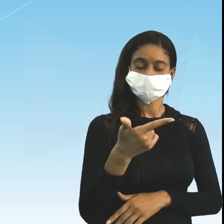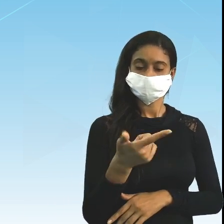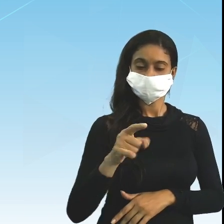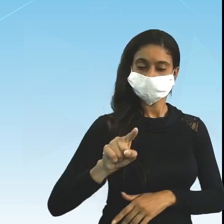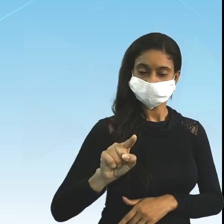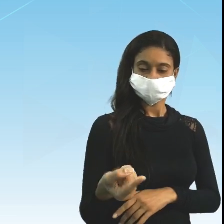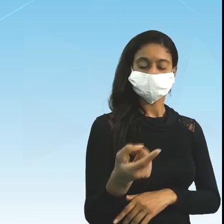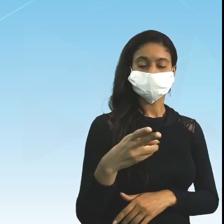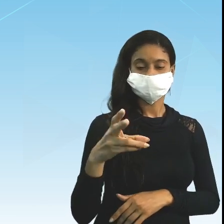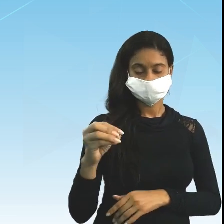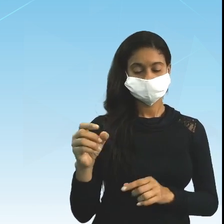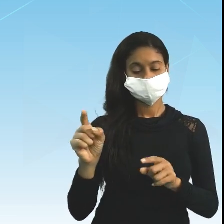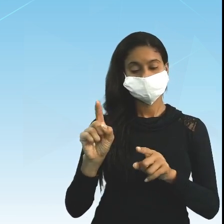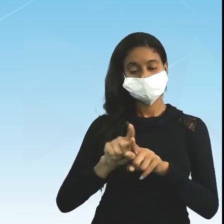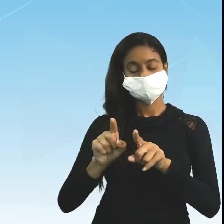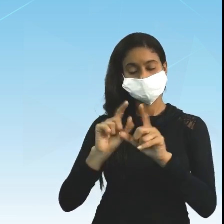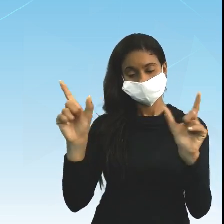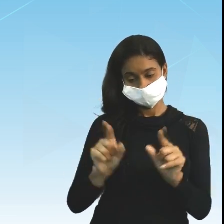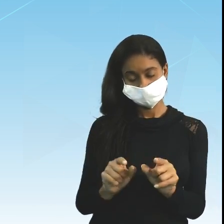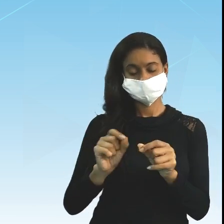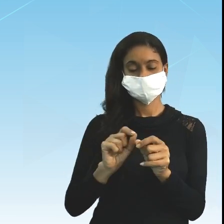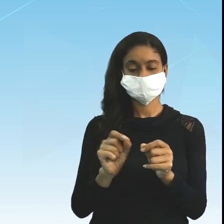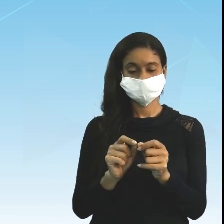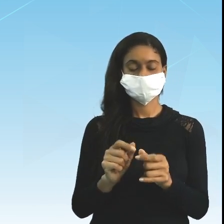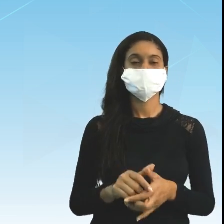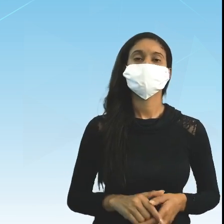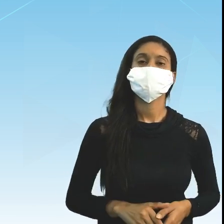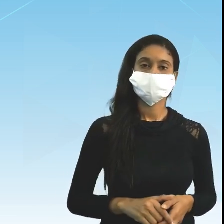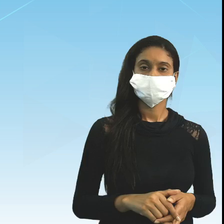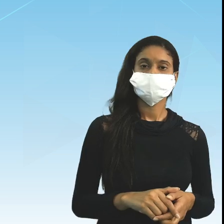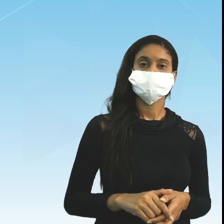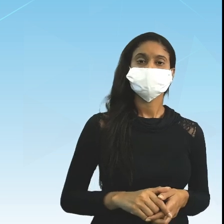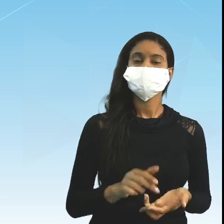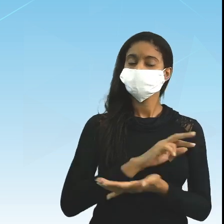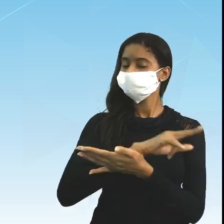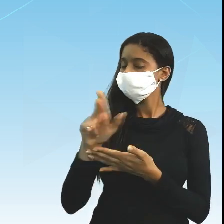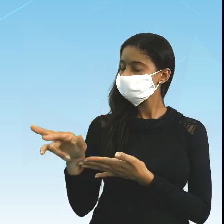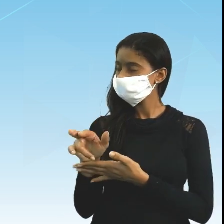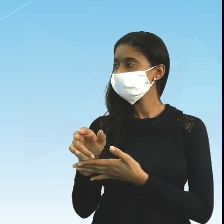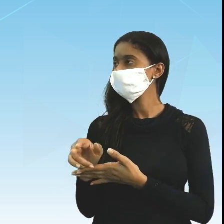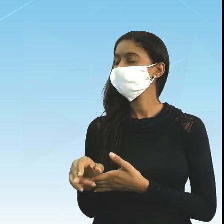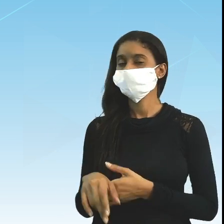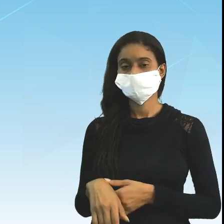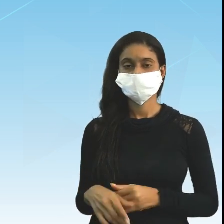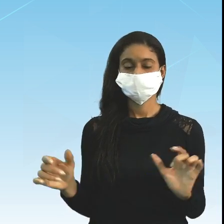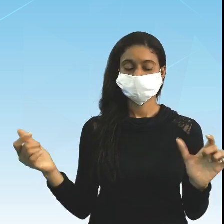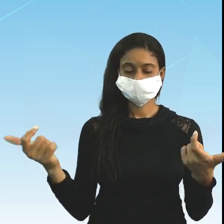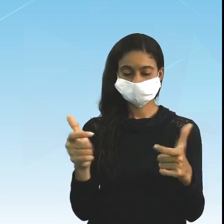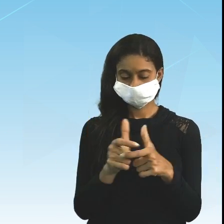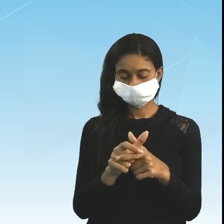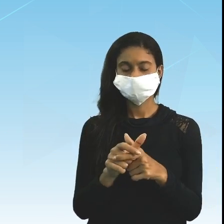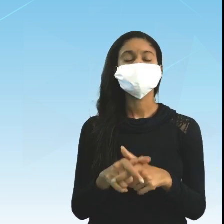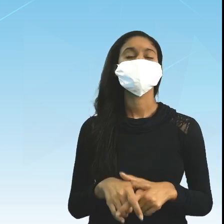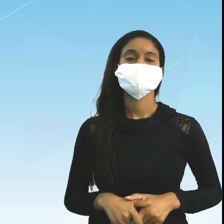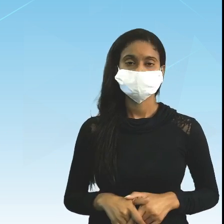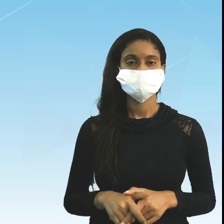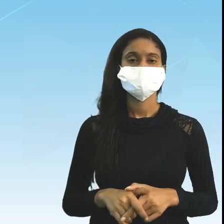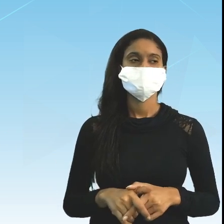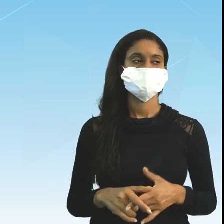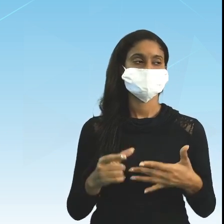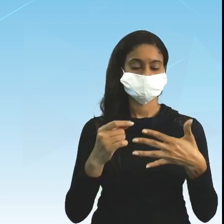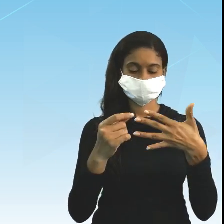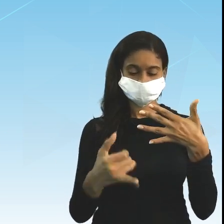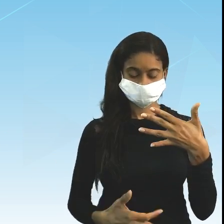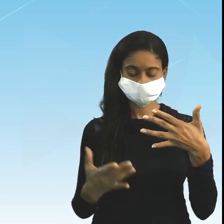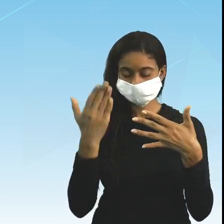1/2.500 ou menores ainda, fazer cartas topográficas, atlas, mapas, ou seja, vai diminuindo em forma. A gente